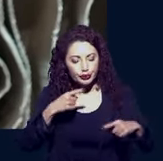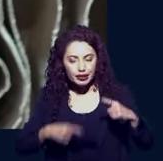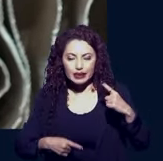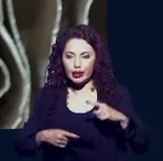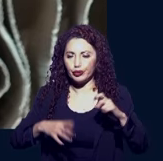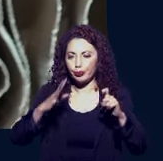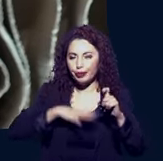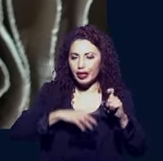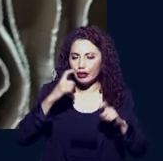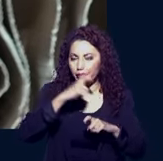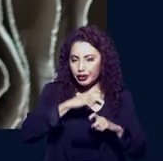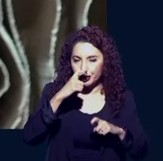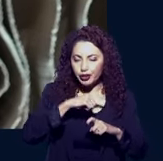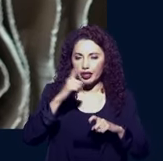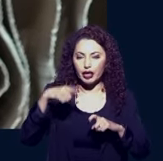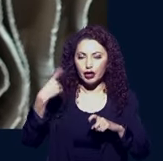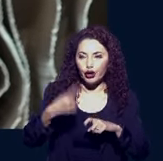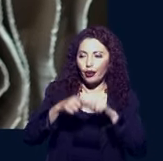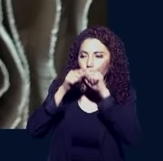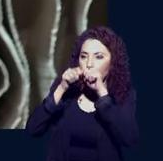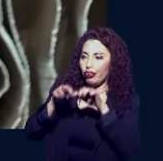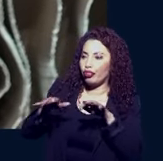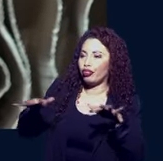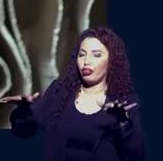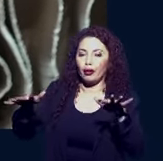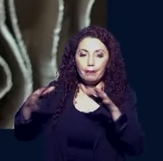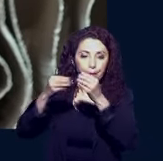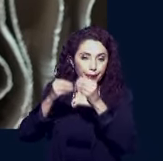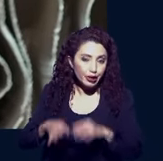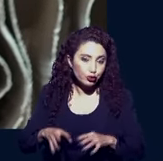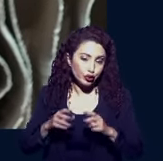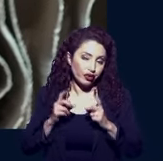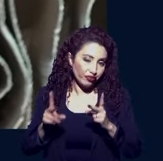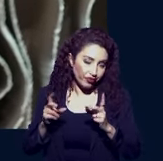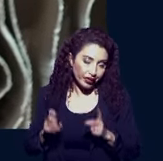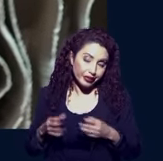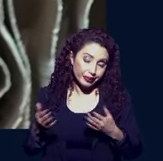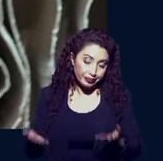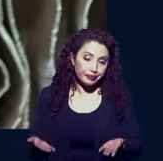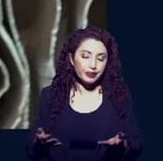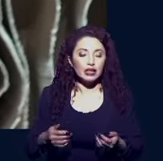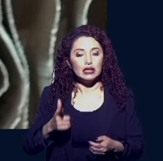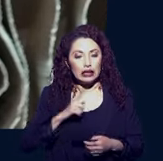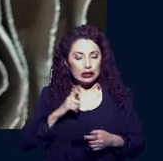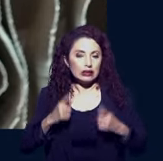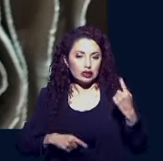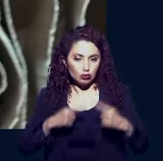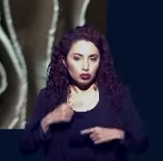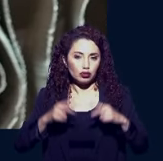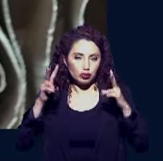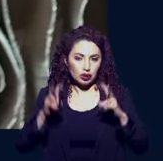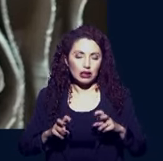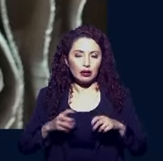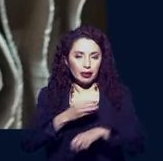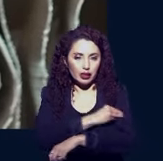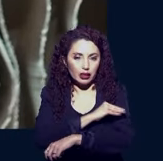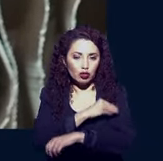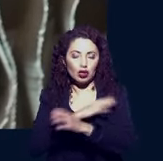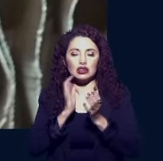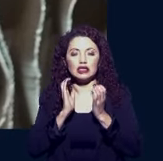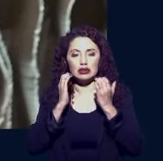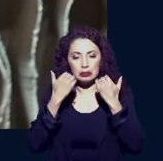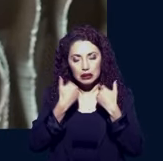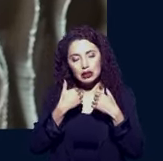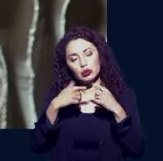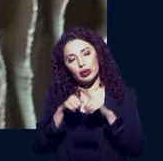Mau marketing que nós fazemos de nós próprios eh tem uma discussão que envolve muito etanol de milho em particular e os biocombustíveis em